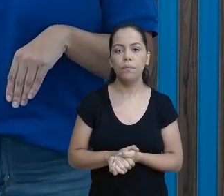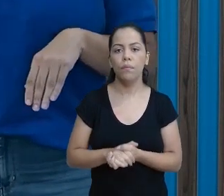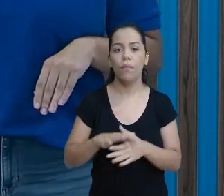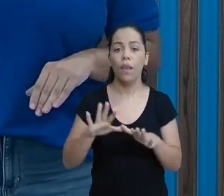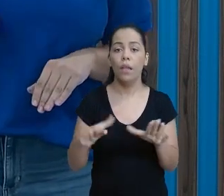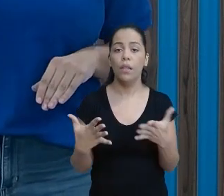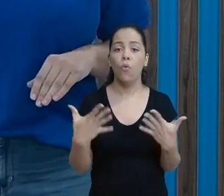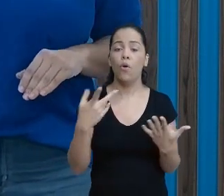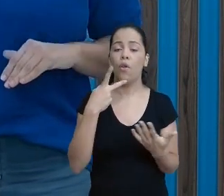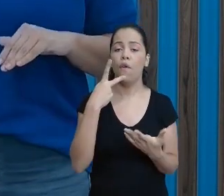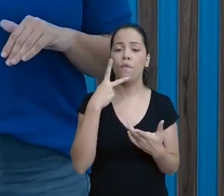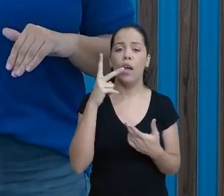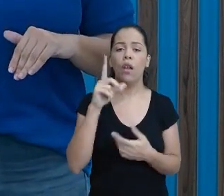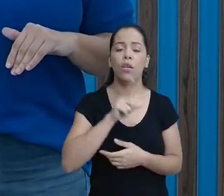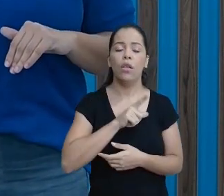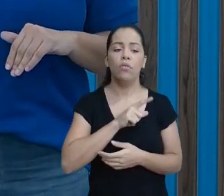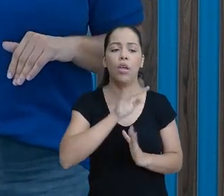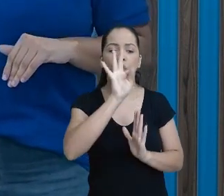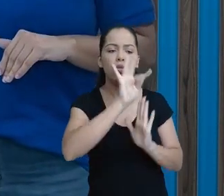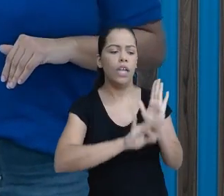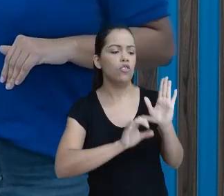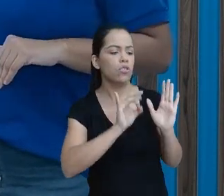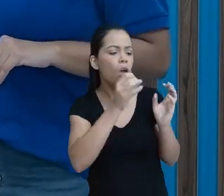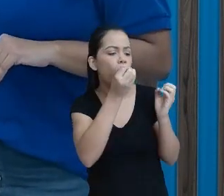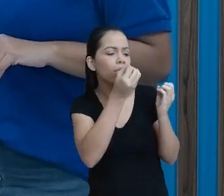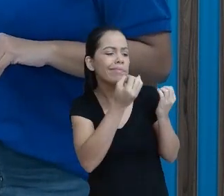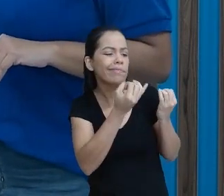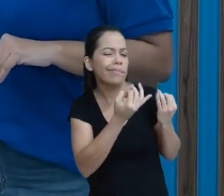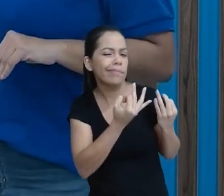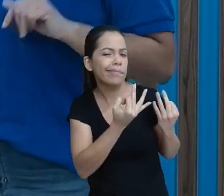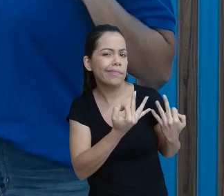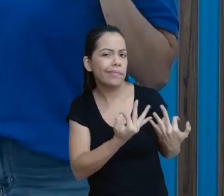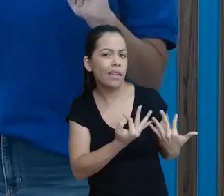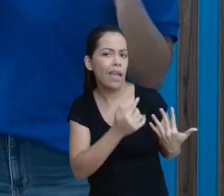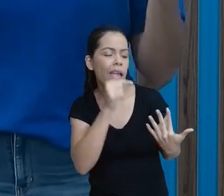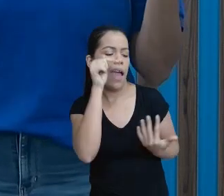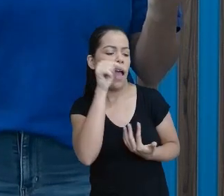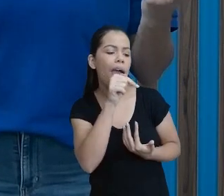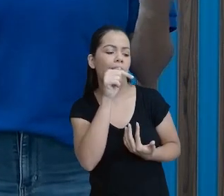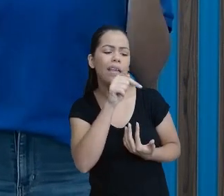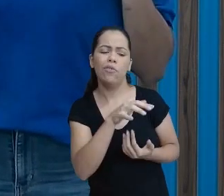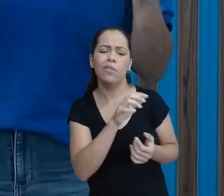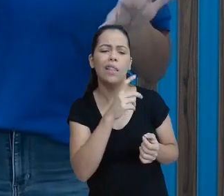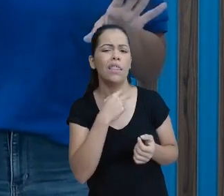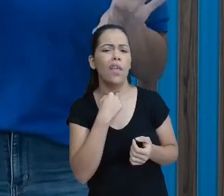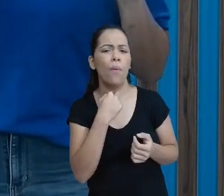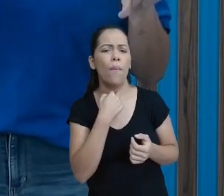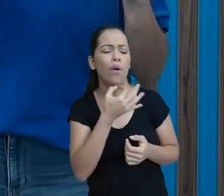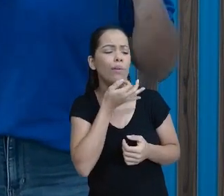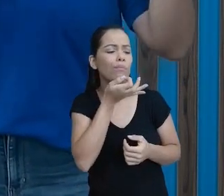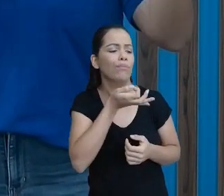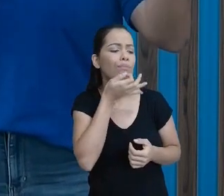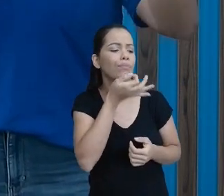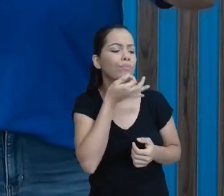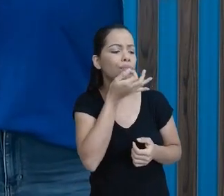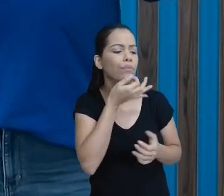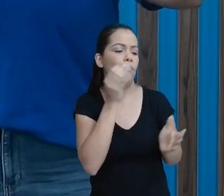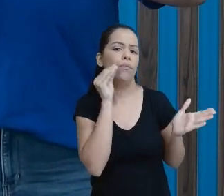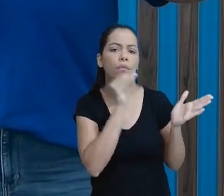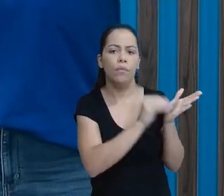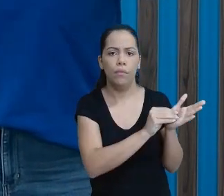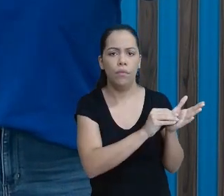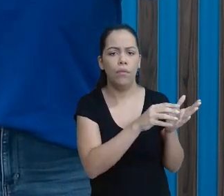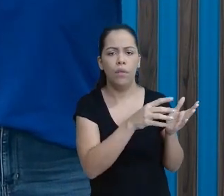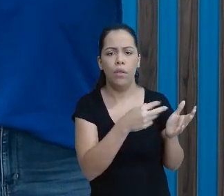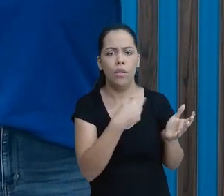resenha somente descritiva, nessa resenha você não vai opinar, então eu vou só dizer, não, tem isso aqui,